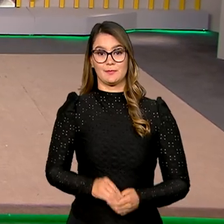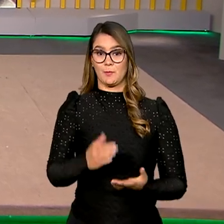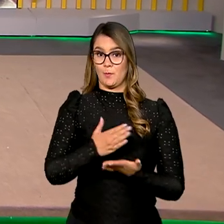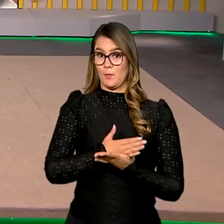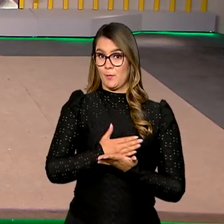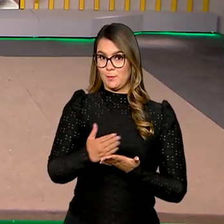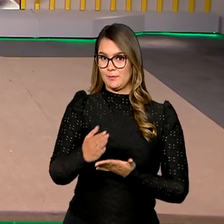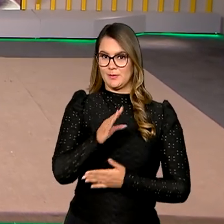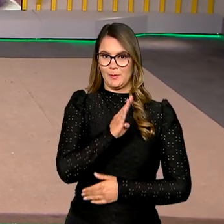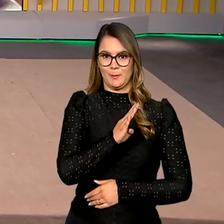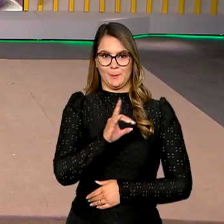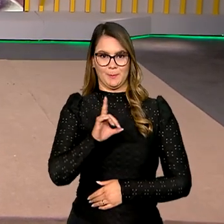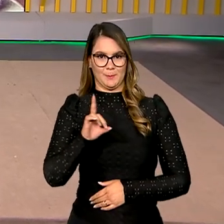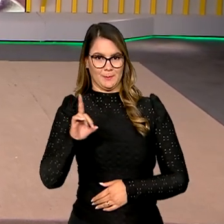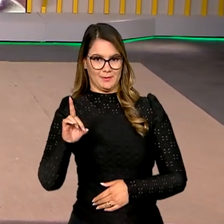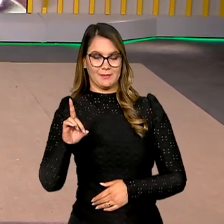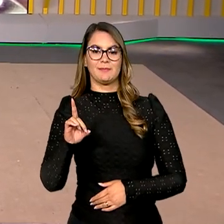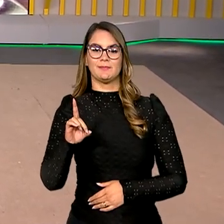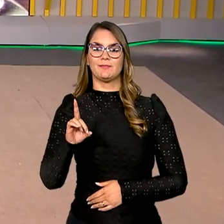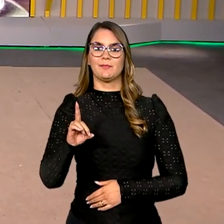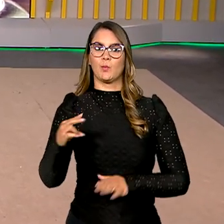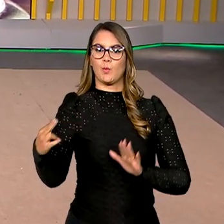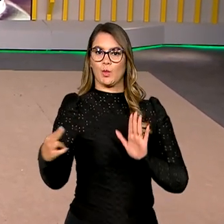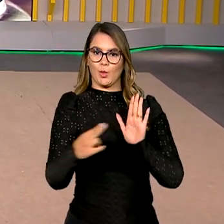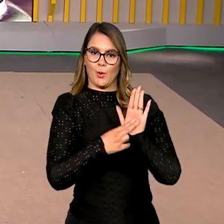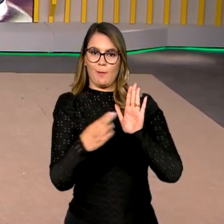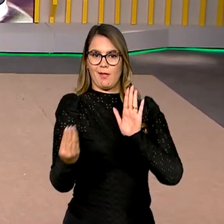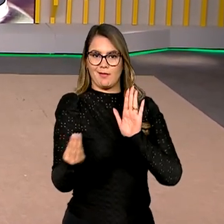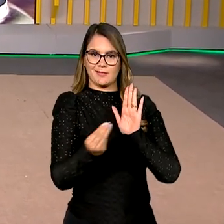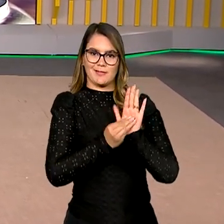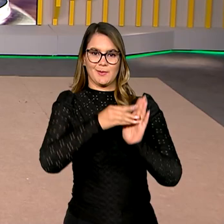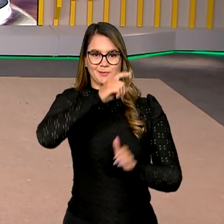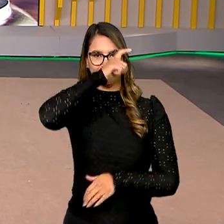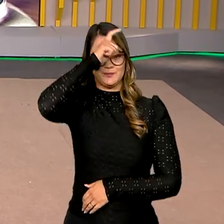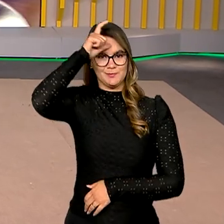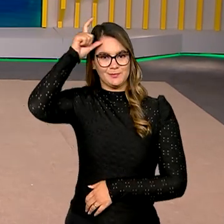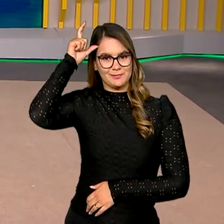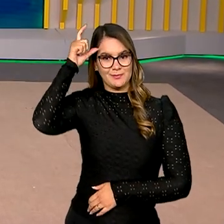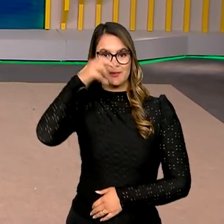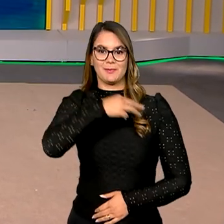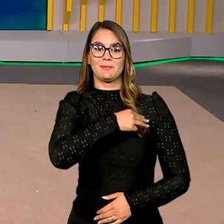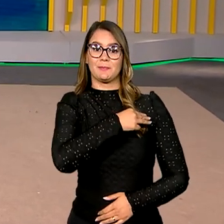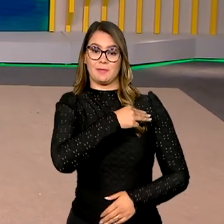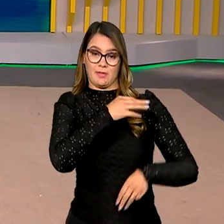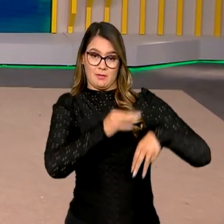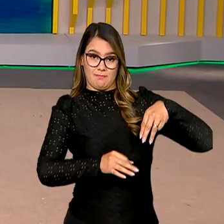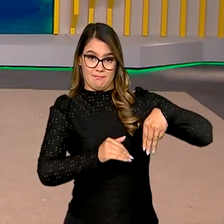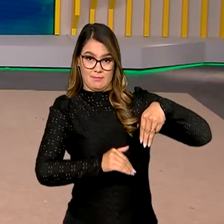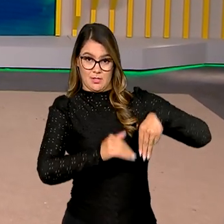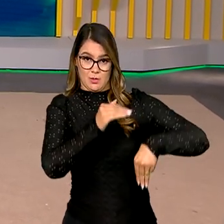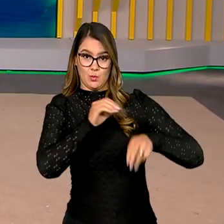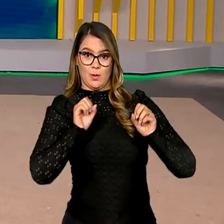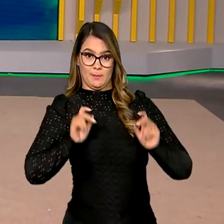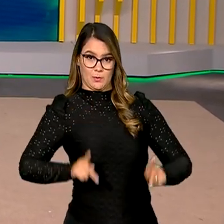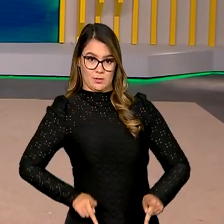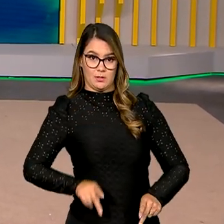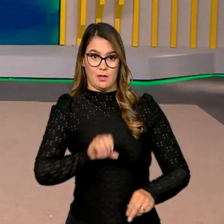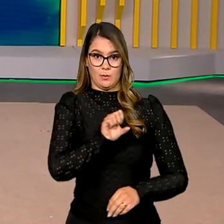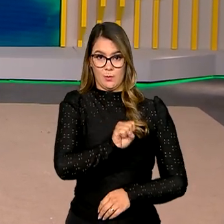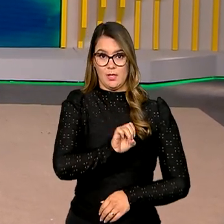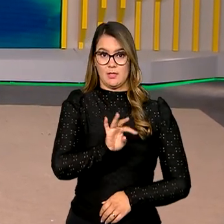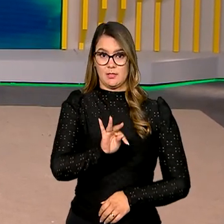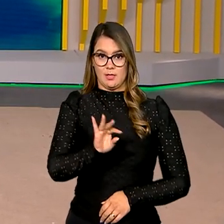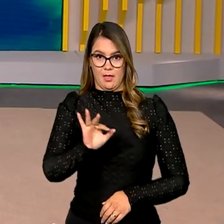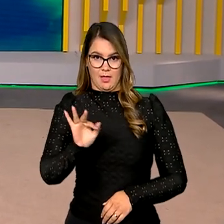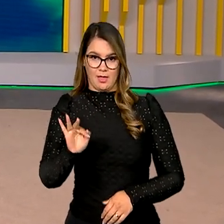E nós começamos esta edição do Brasil em Dia com a nomeação de Ricardo Lewandowski, ministro aposentado do Supremo Tribunal Federal,